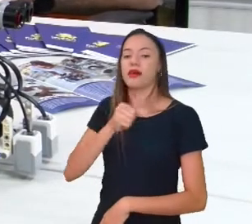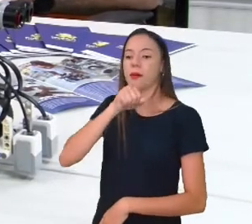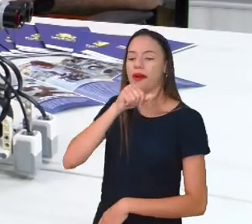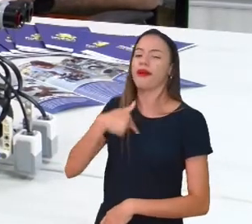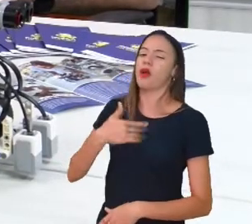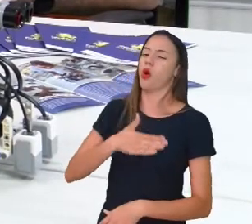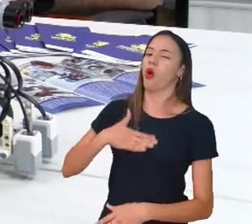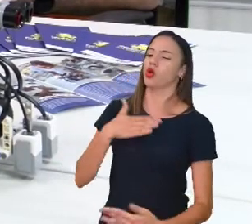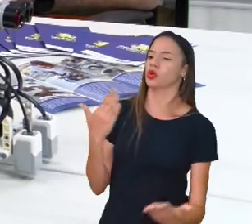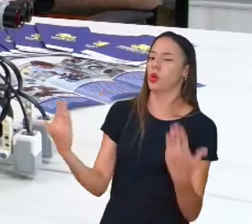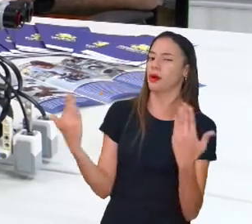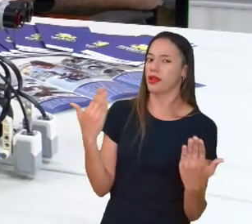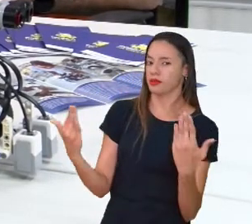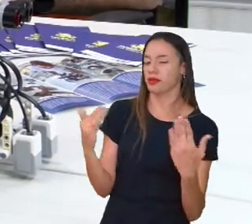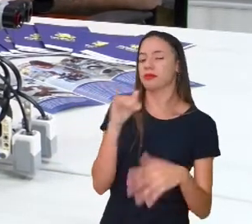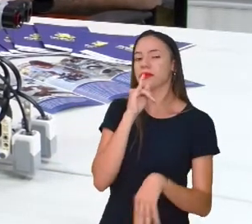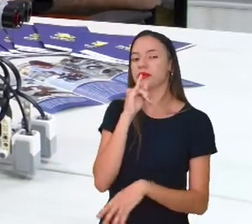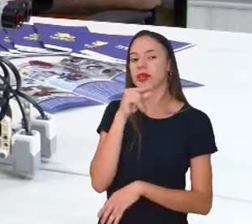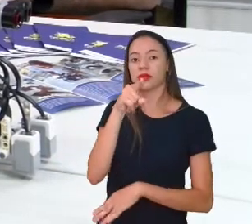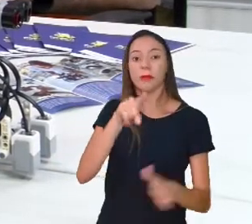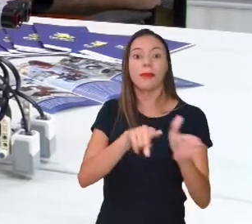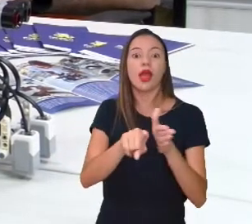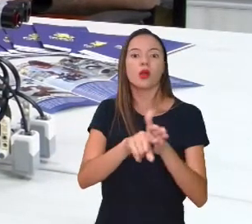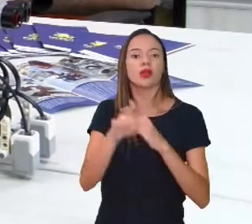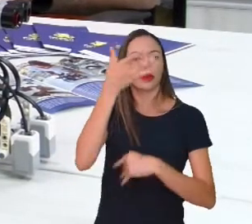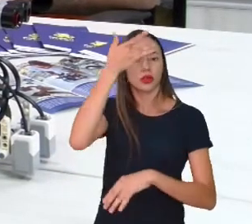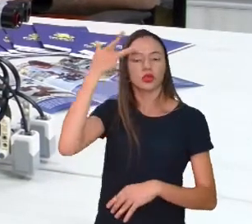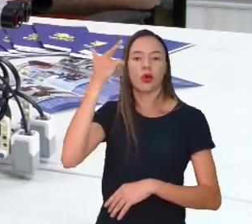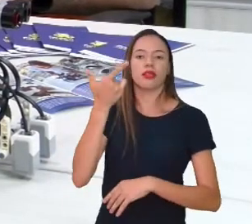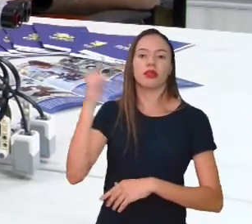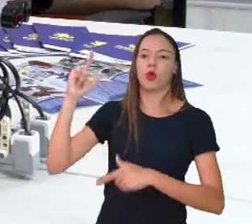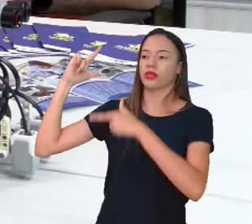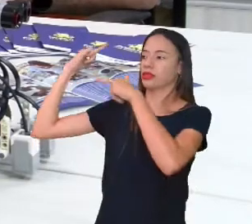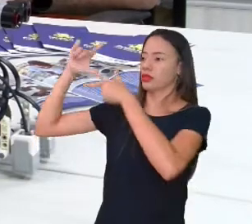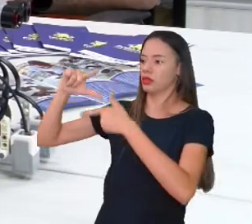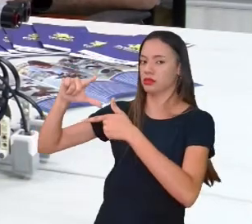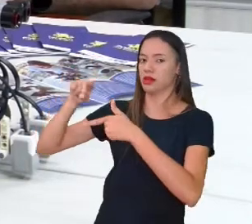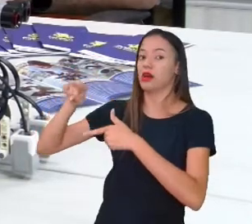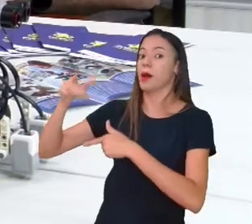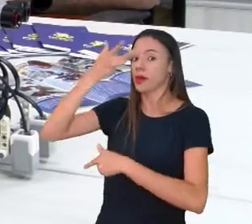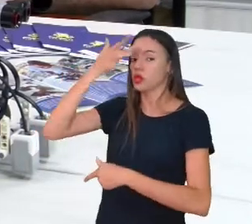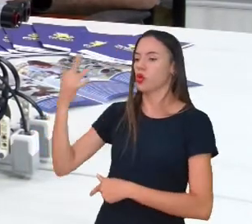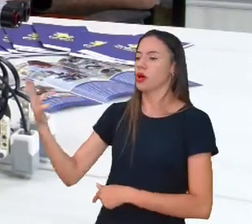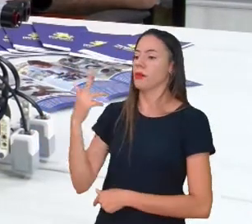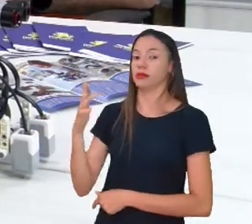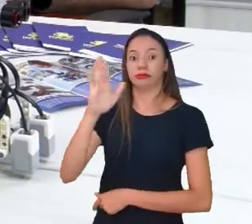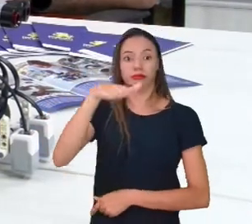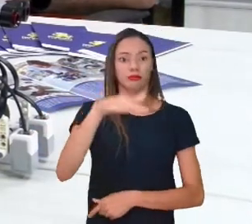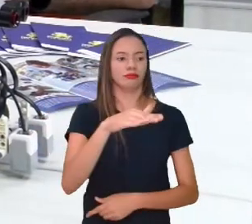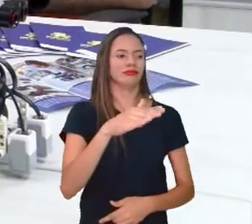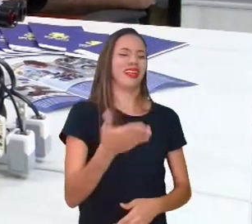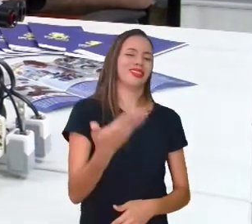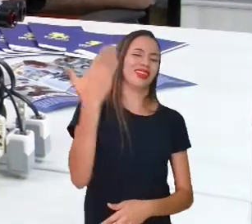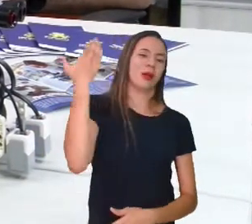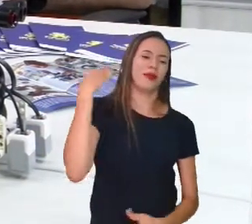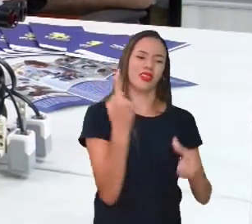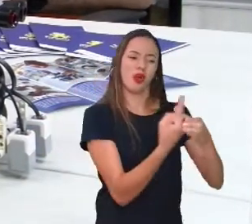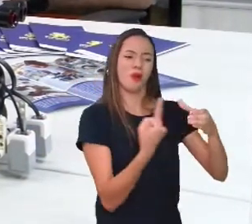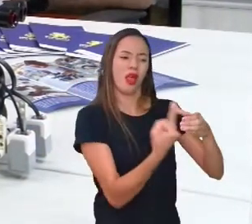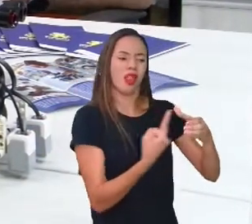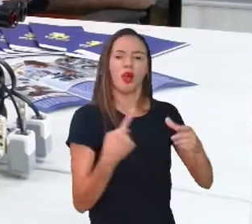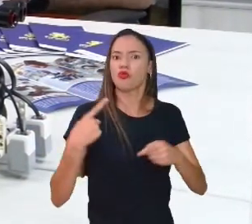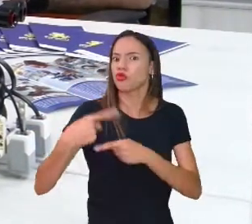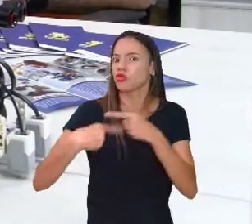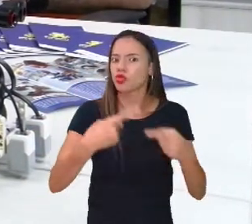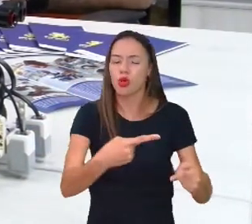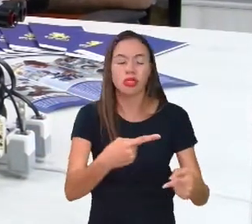Pergunta a quem é de outra geração. Ele vai te dizer, antigamente o liquidificador durava muito, a geladeira